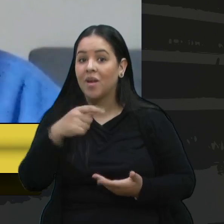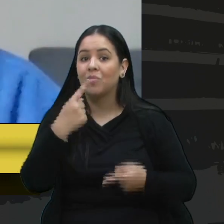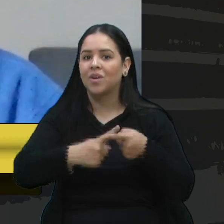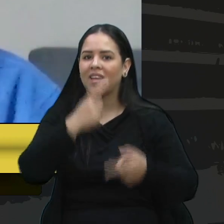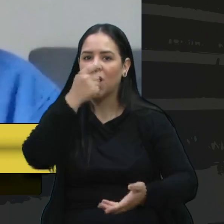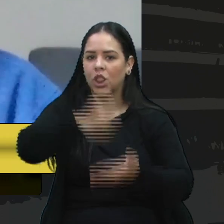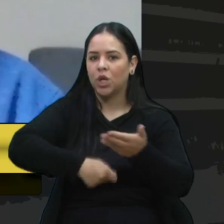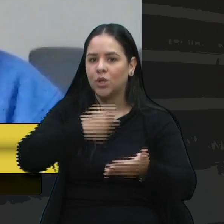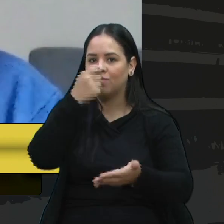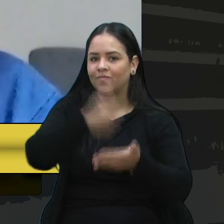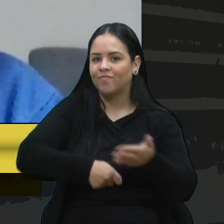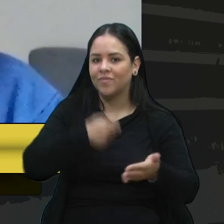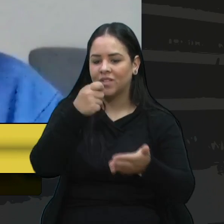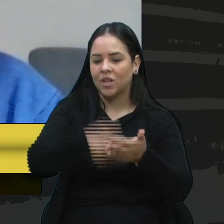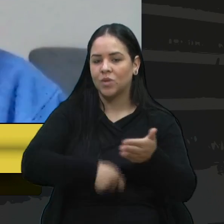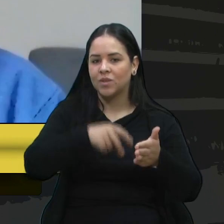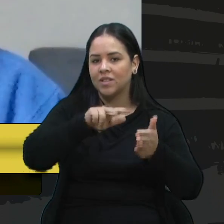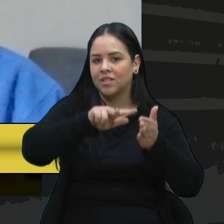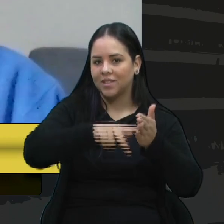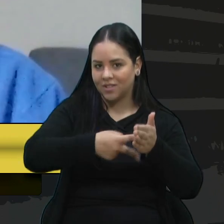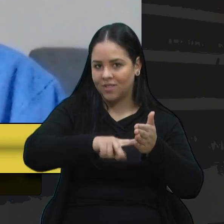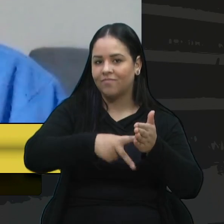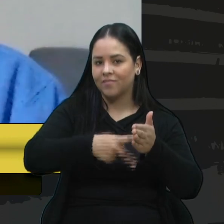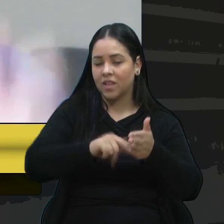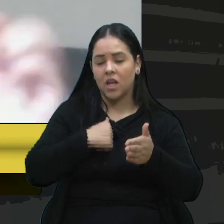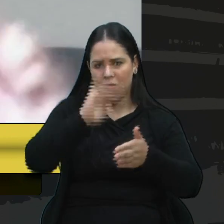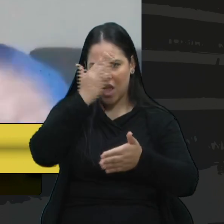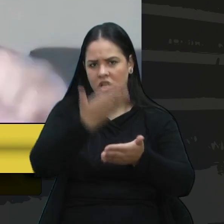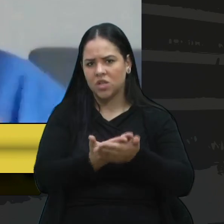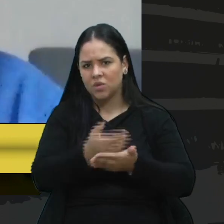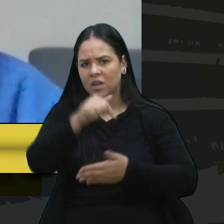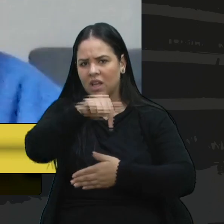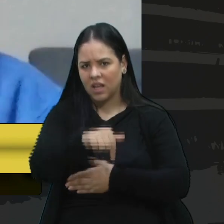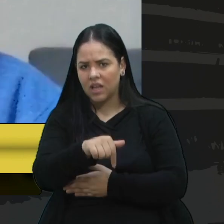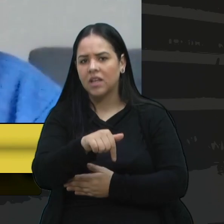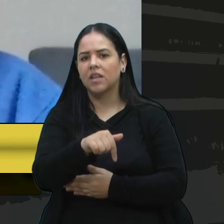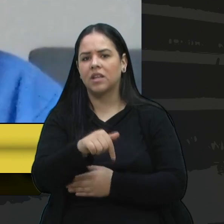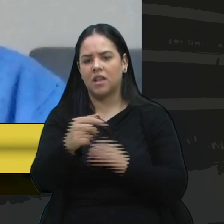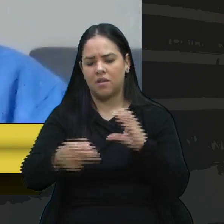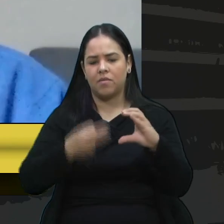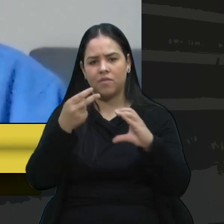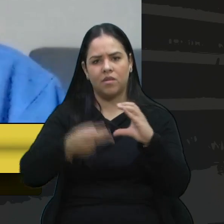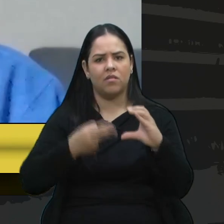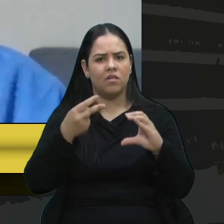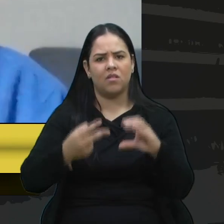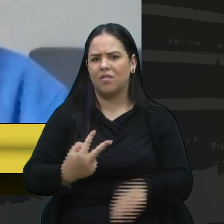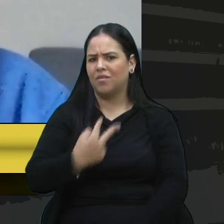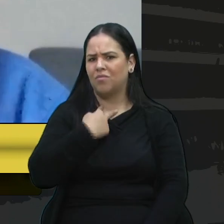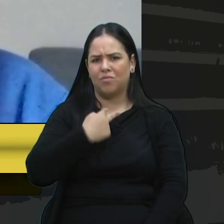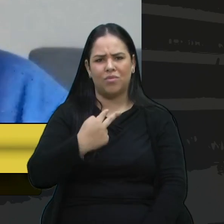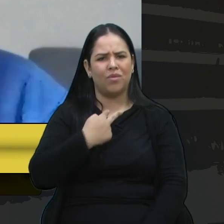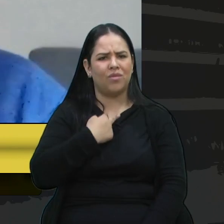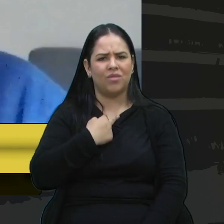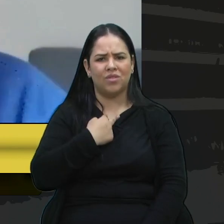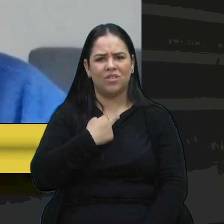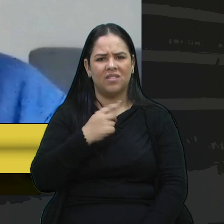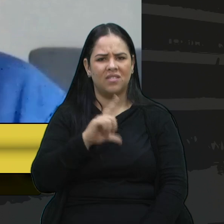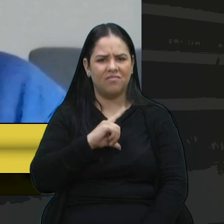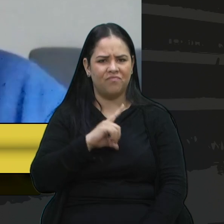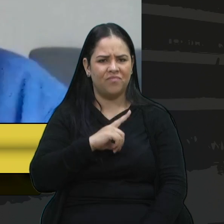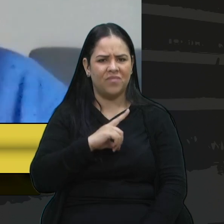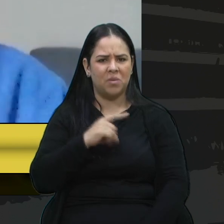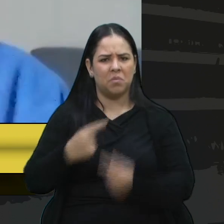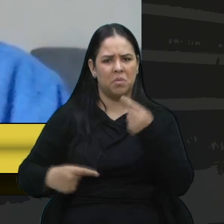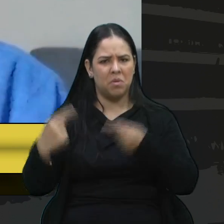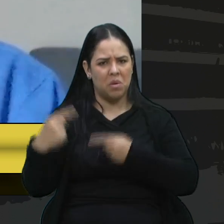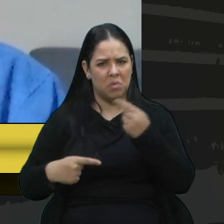da luta dos sindicatos. Então, eu acho que aqui dentro desta casa não pode haver distorção de papéis.